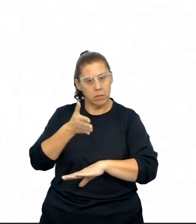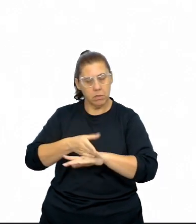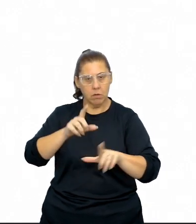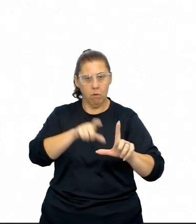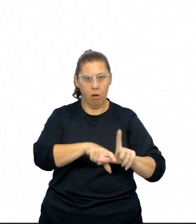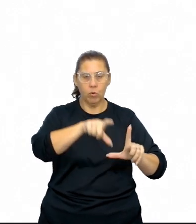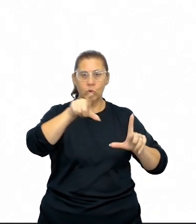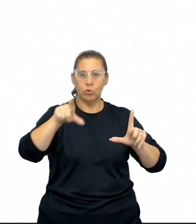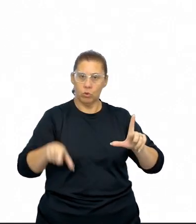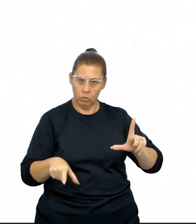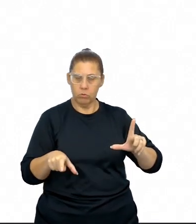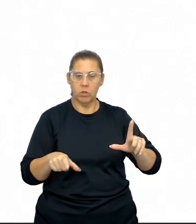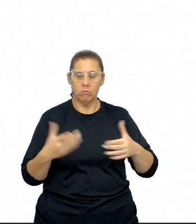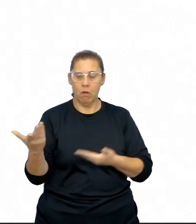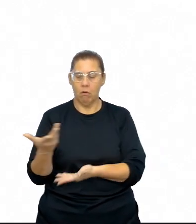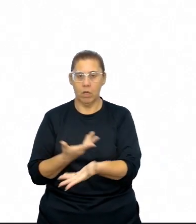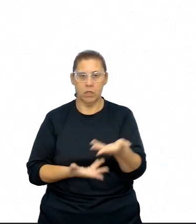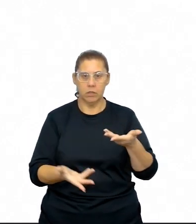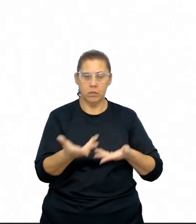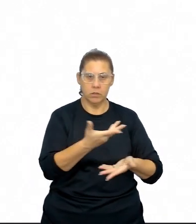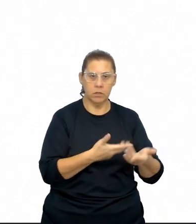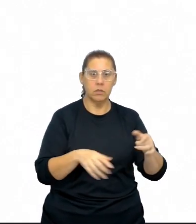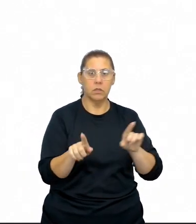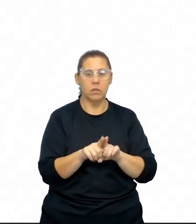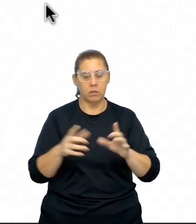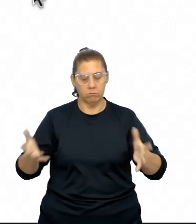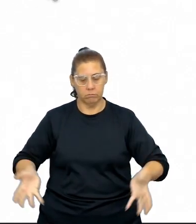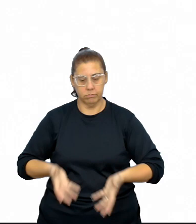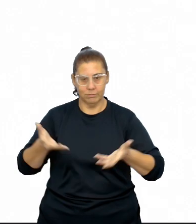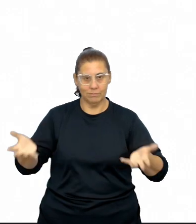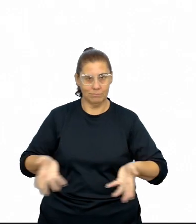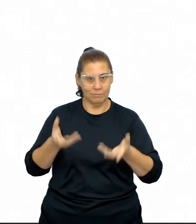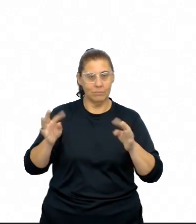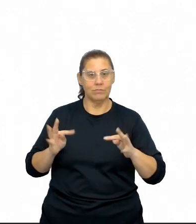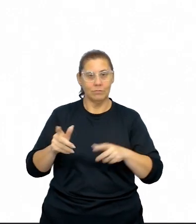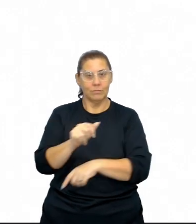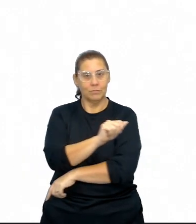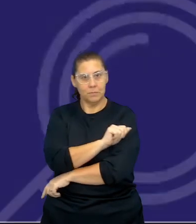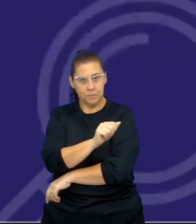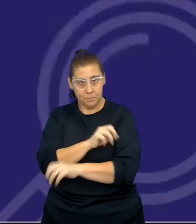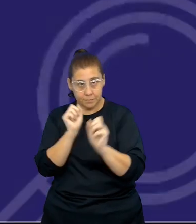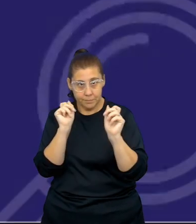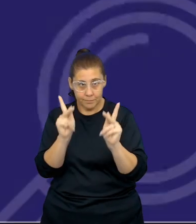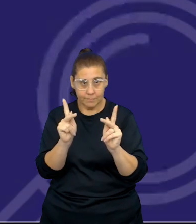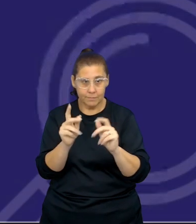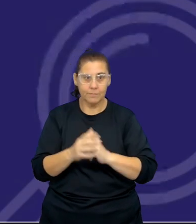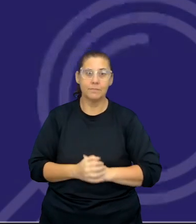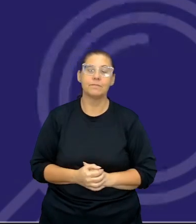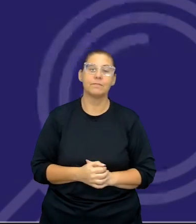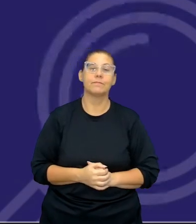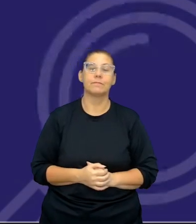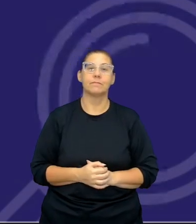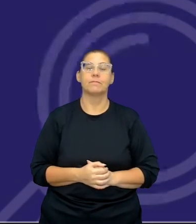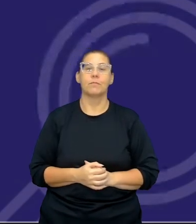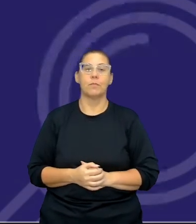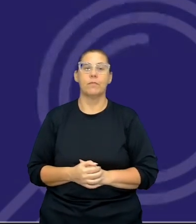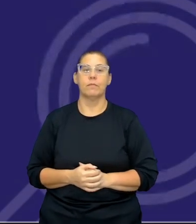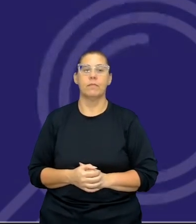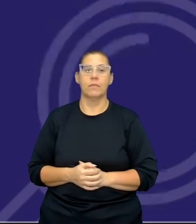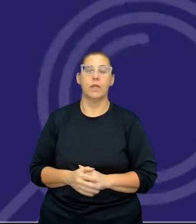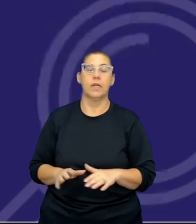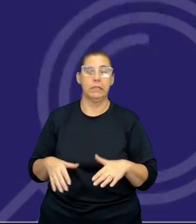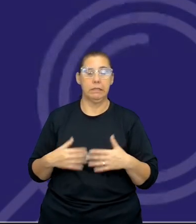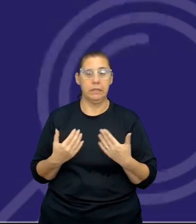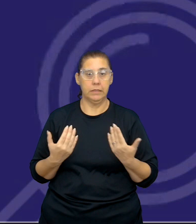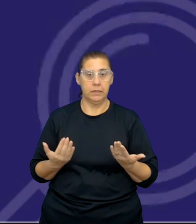autonomia, as interações e o engajamento dos estudantes, ok? Bom,